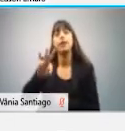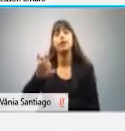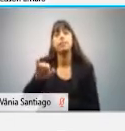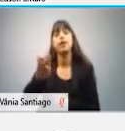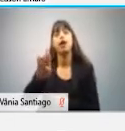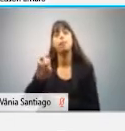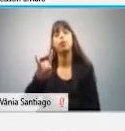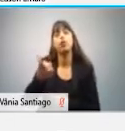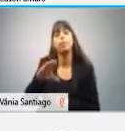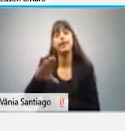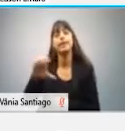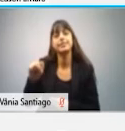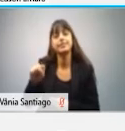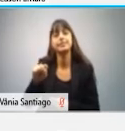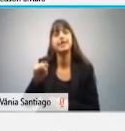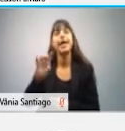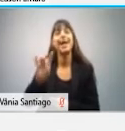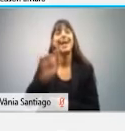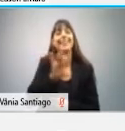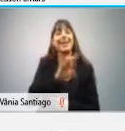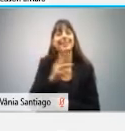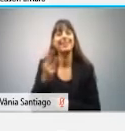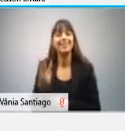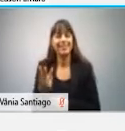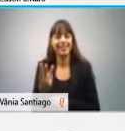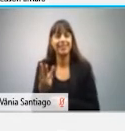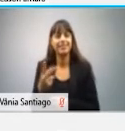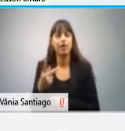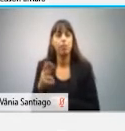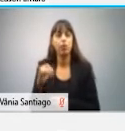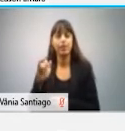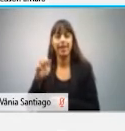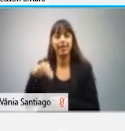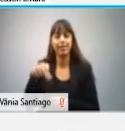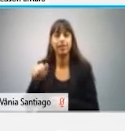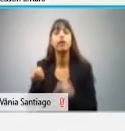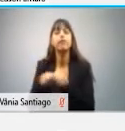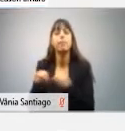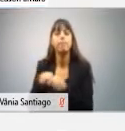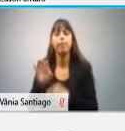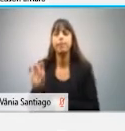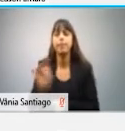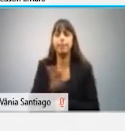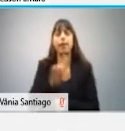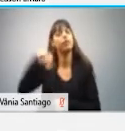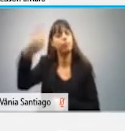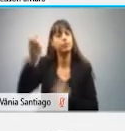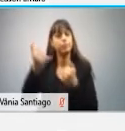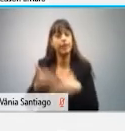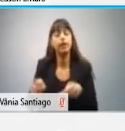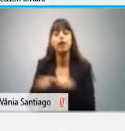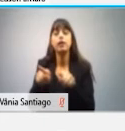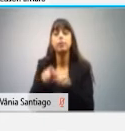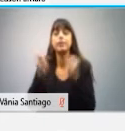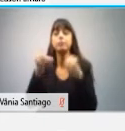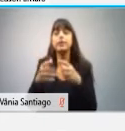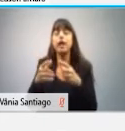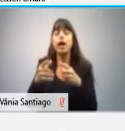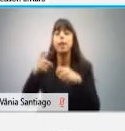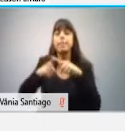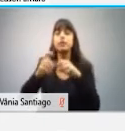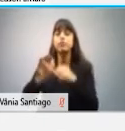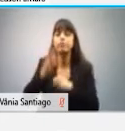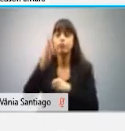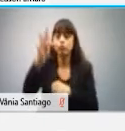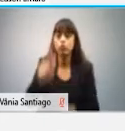pouquinho, o que significa cada um desses termos, mas esse é o caminho que nós temos seguido. Então, falando um pouco da medicina do futuro, genômica é algo que